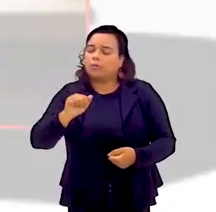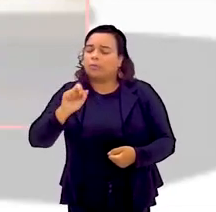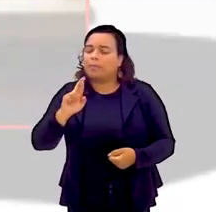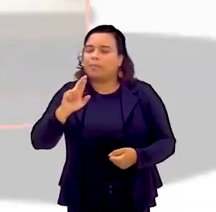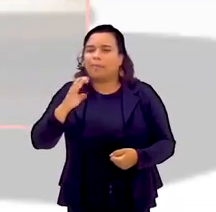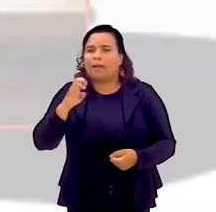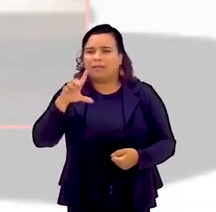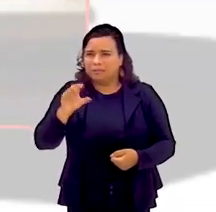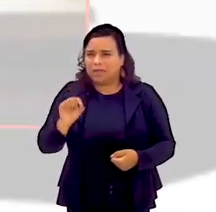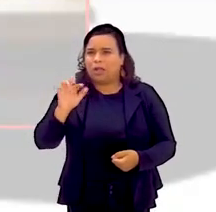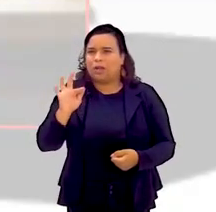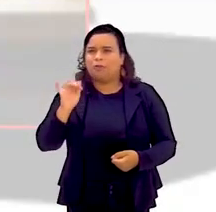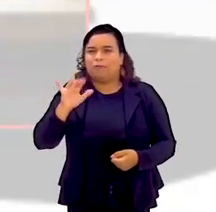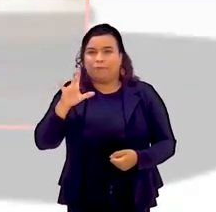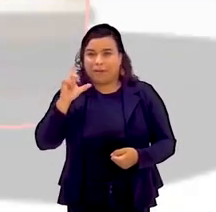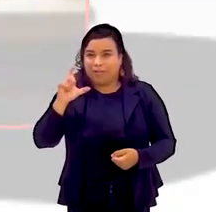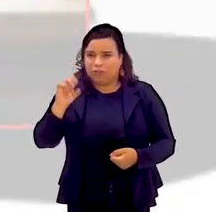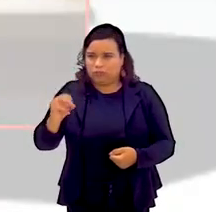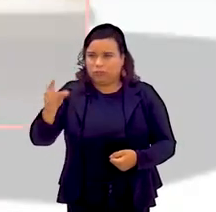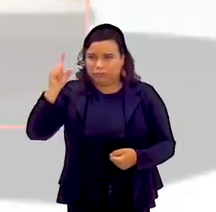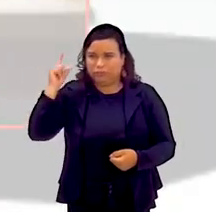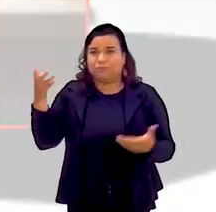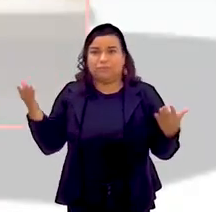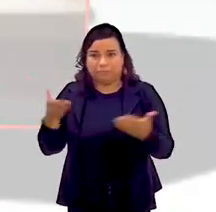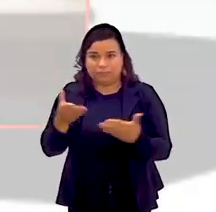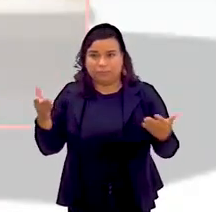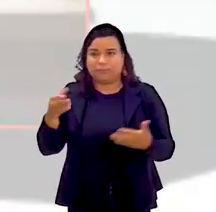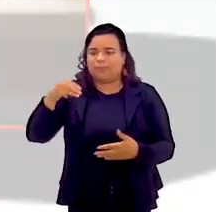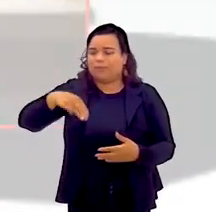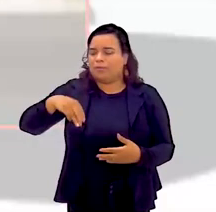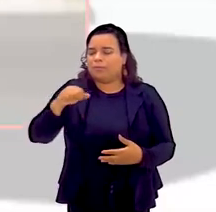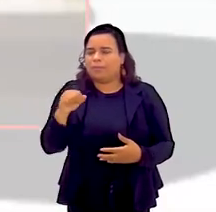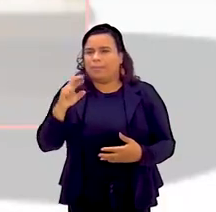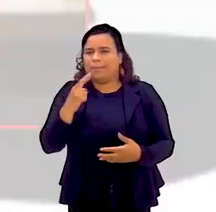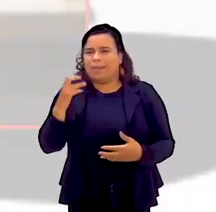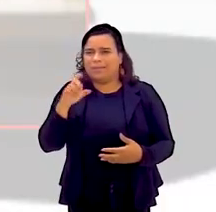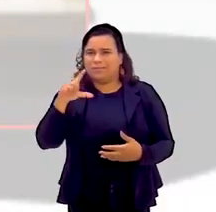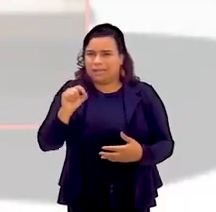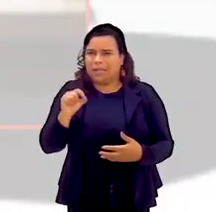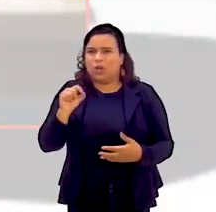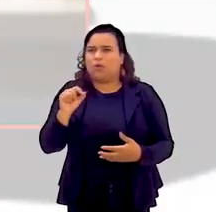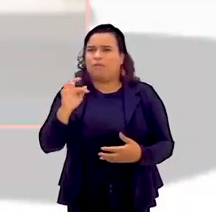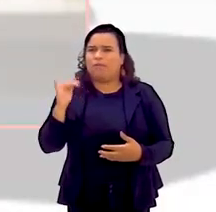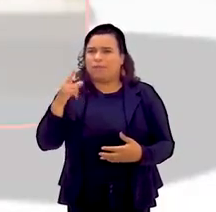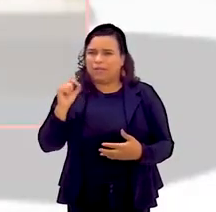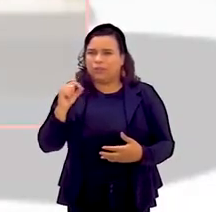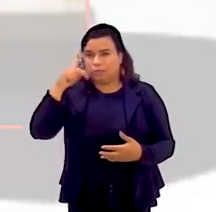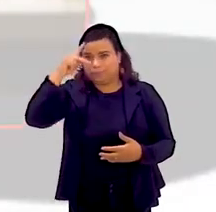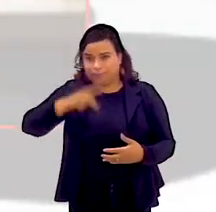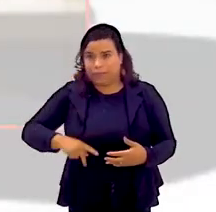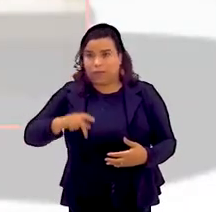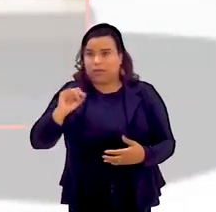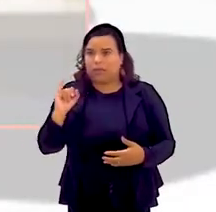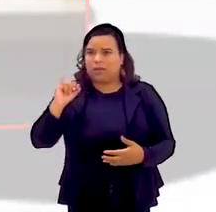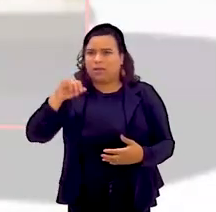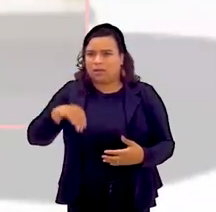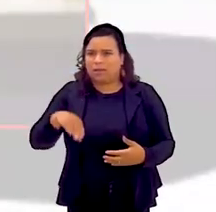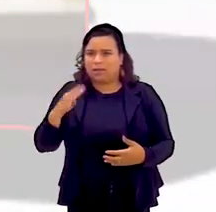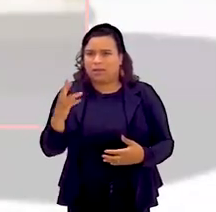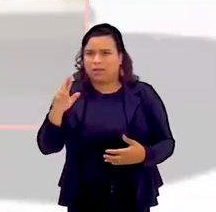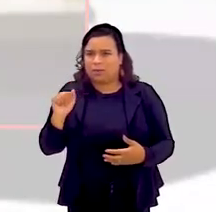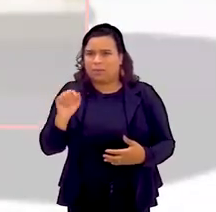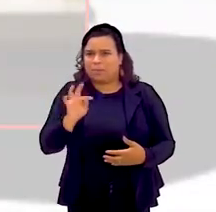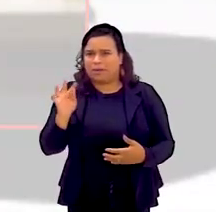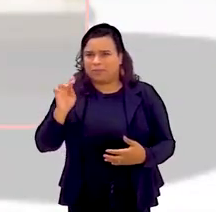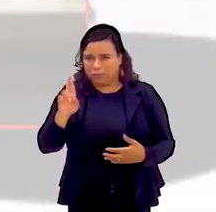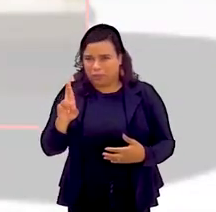época, e agora o Marcelo Freixo presidir a Embratur, isso também coroa e